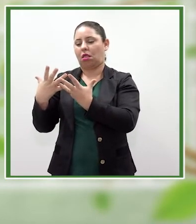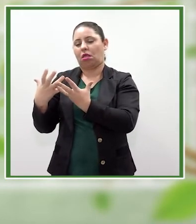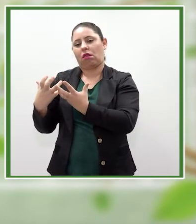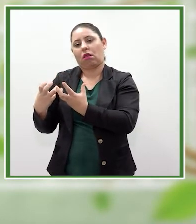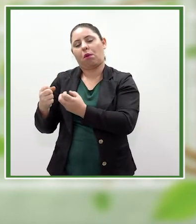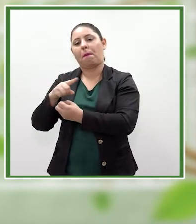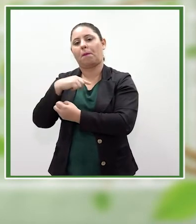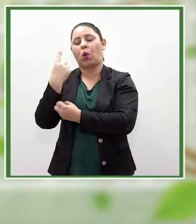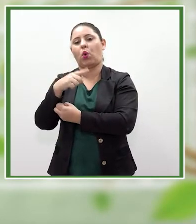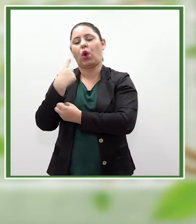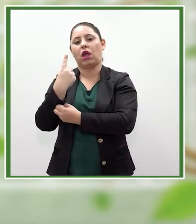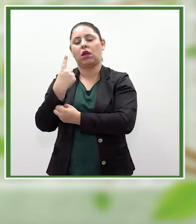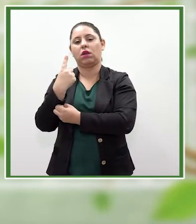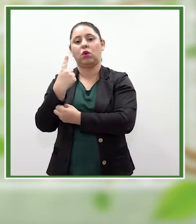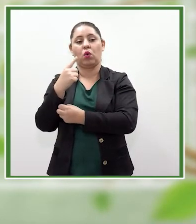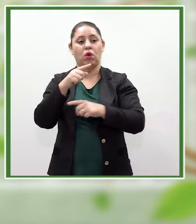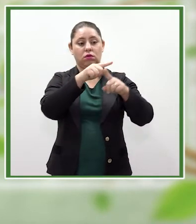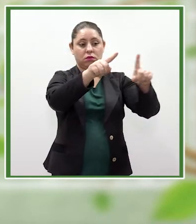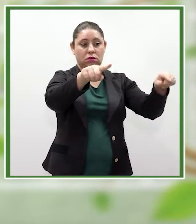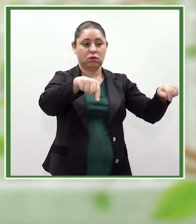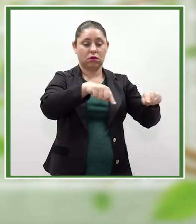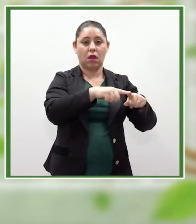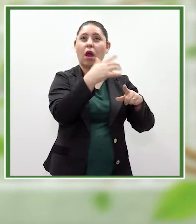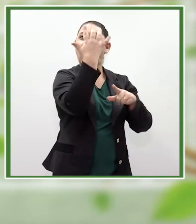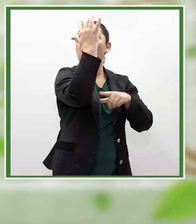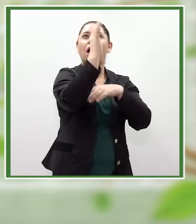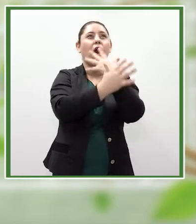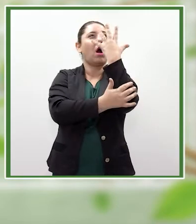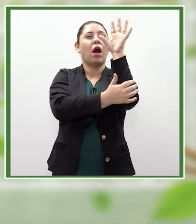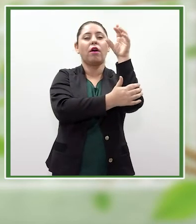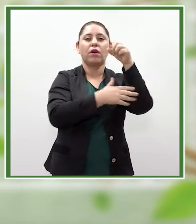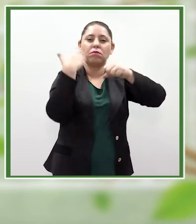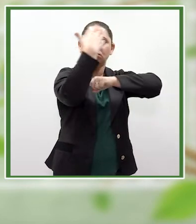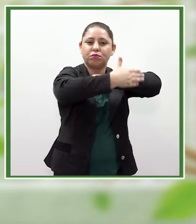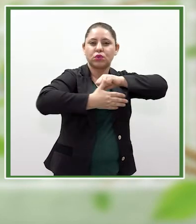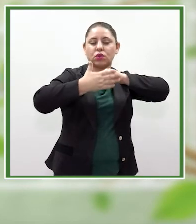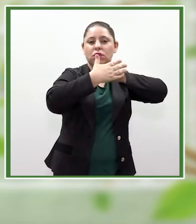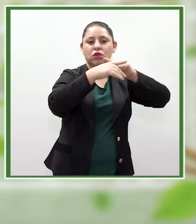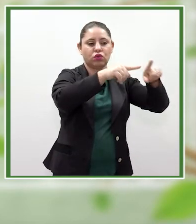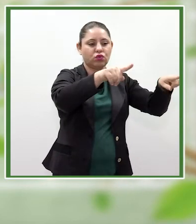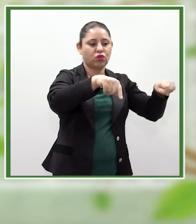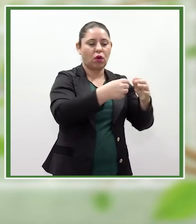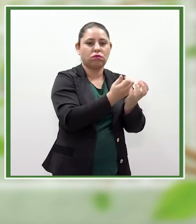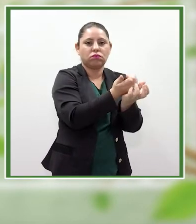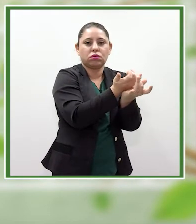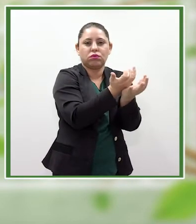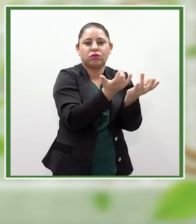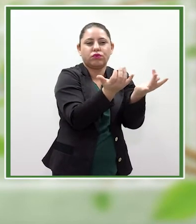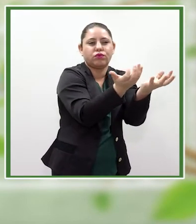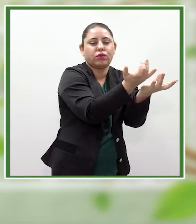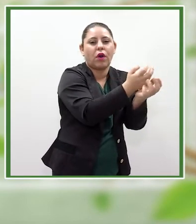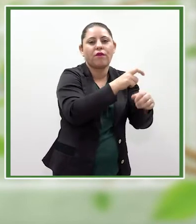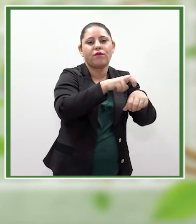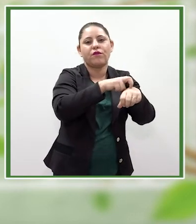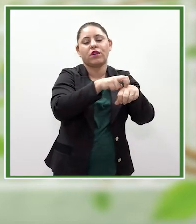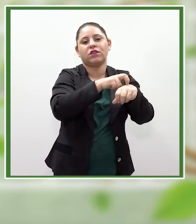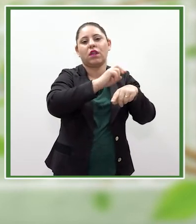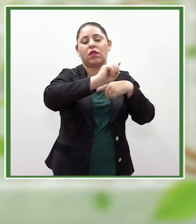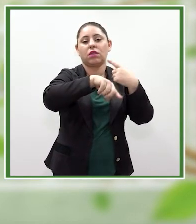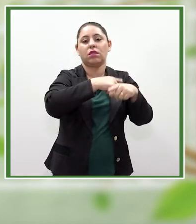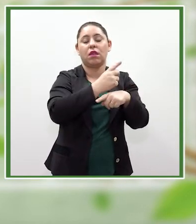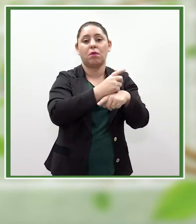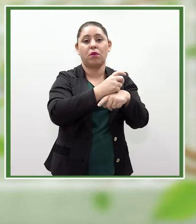pastagem, né? Então a pastagem aqui verdinha, né? Depois uma geada forte, mostrando então o potencial dos sistemas de integração com árvores